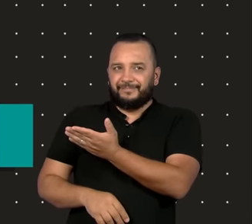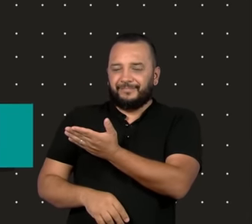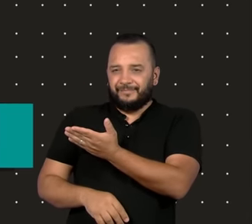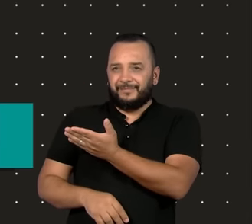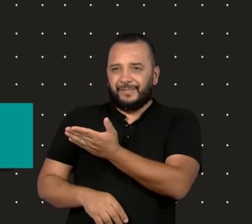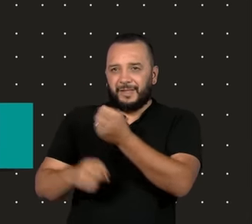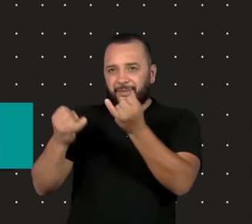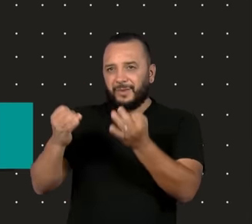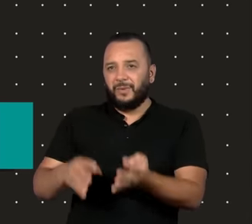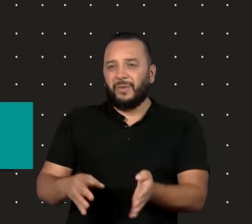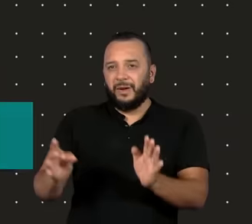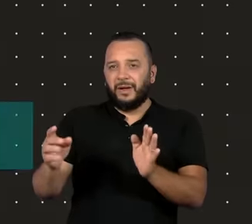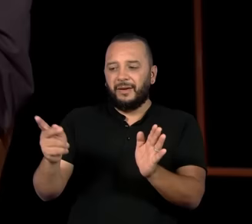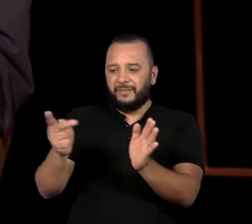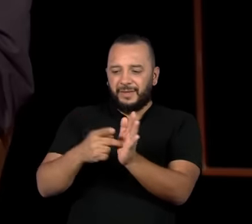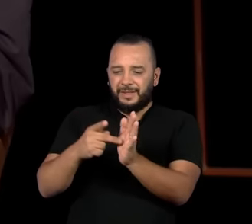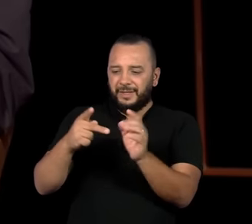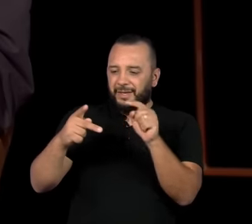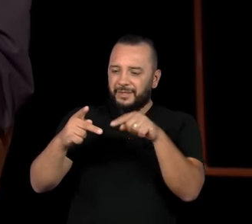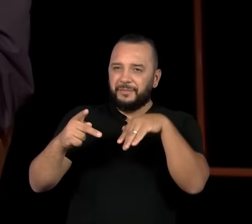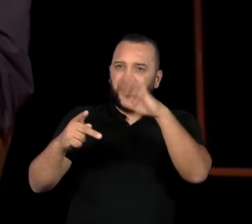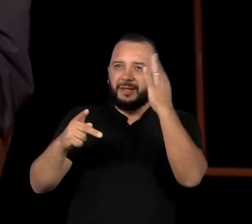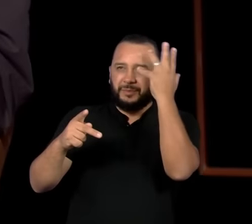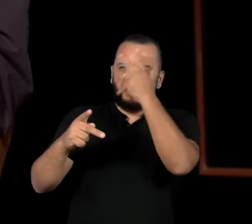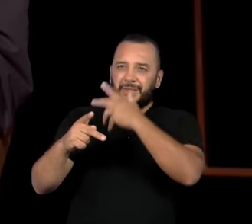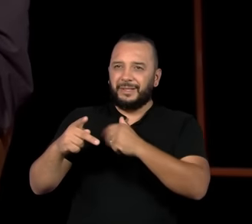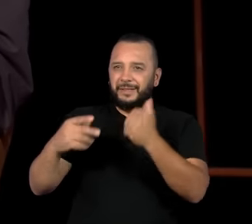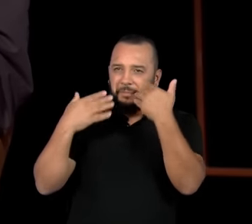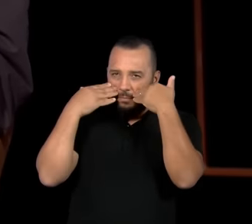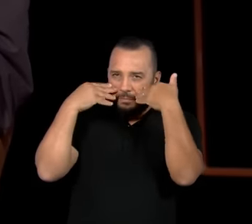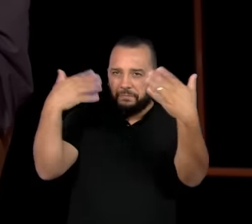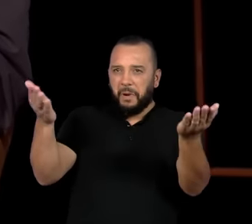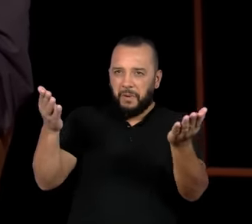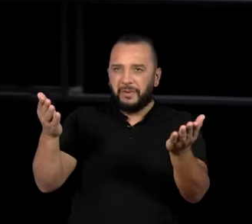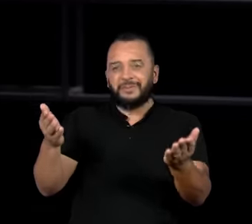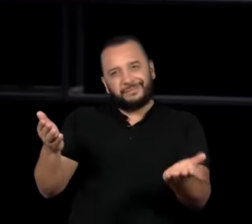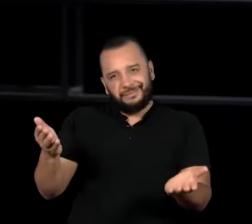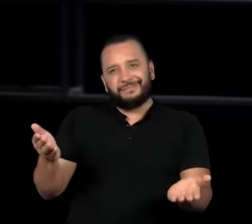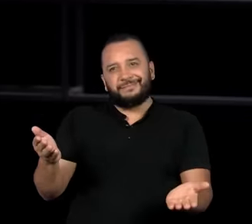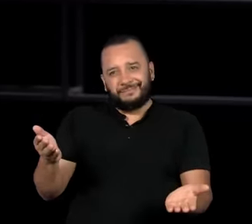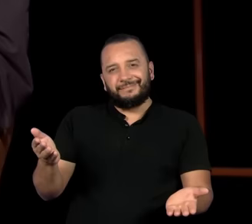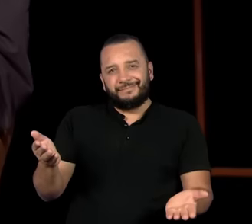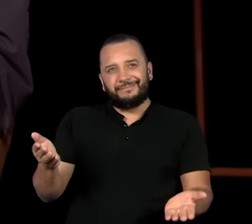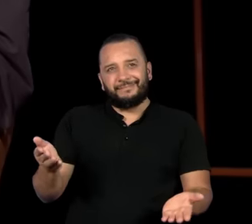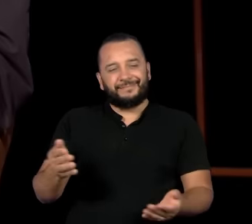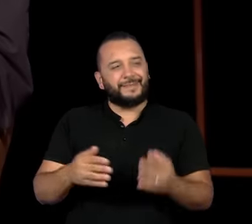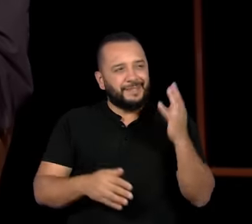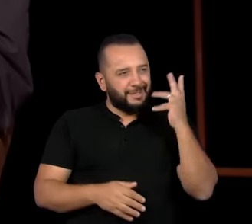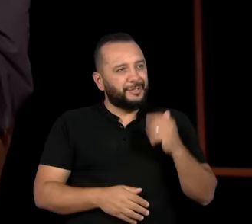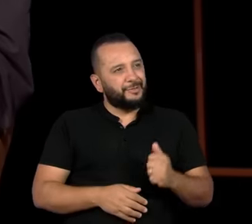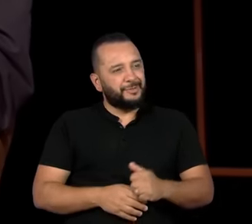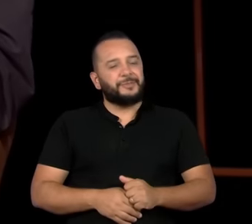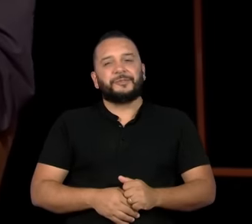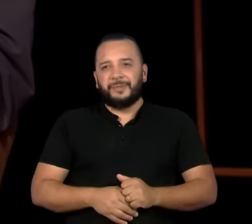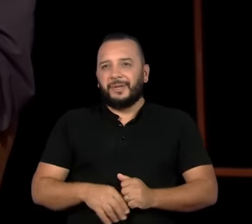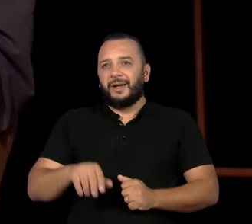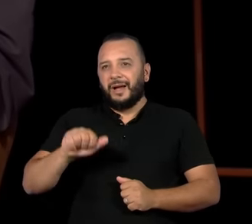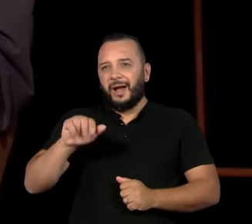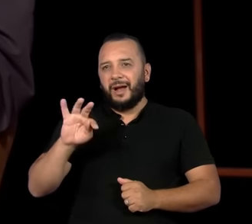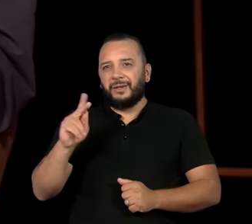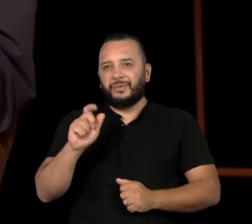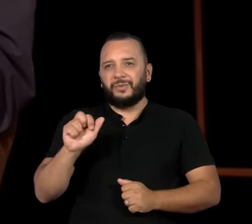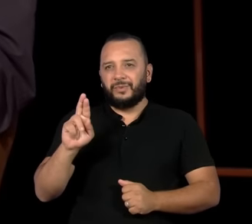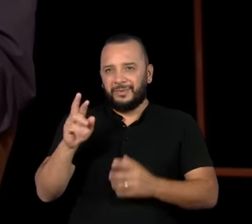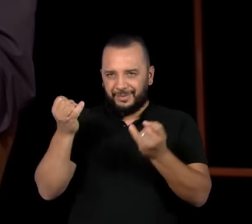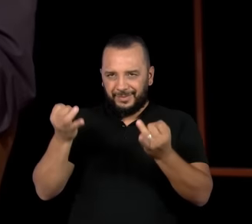sempre mais bonita quando aparece nua. Que lindo. Esse é dele, Schopenhauer. Então,